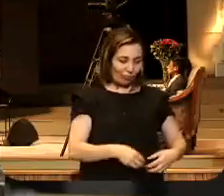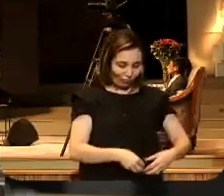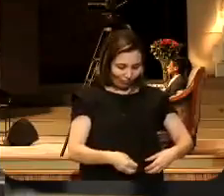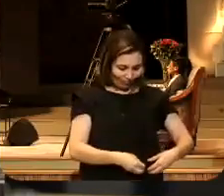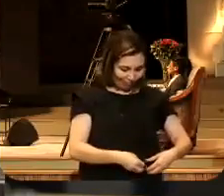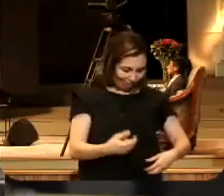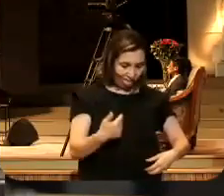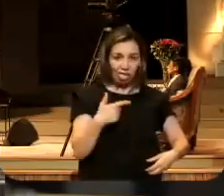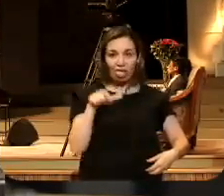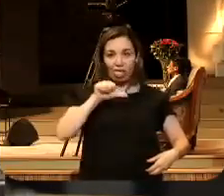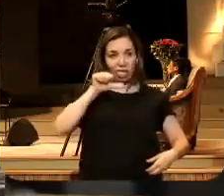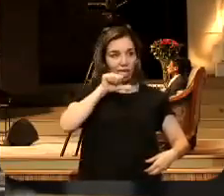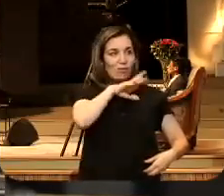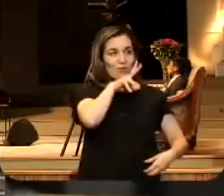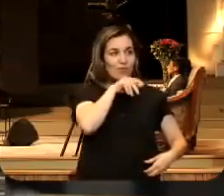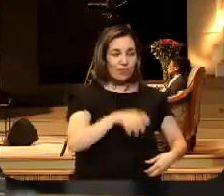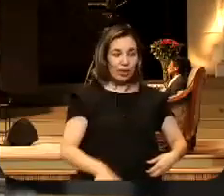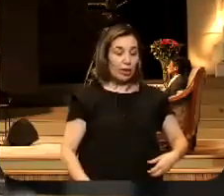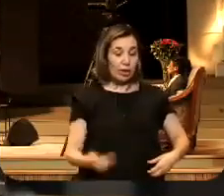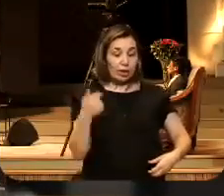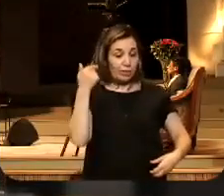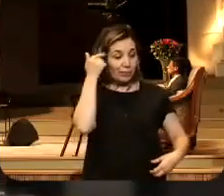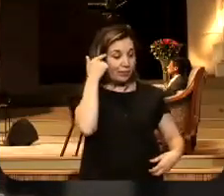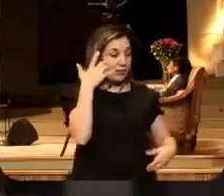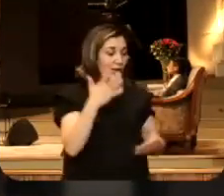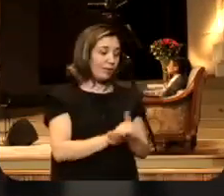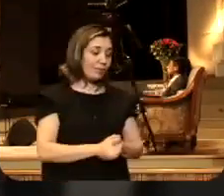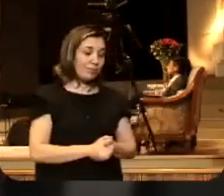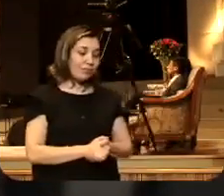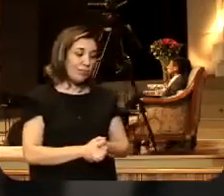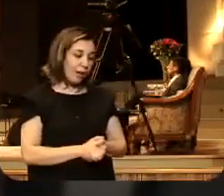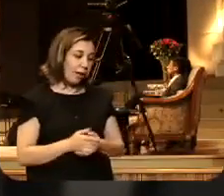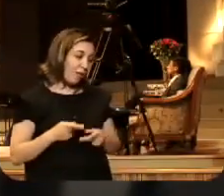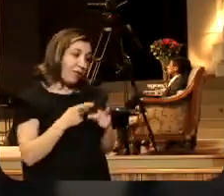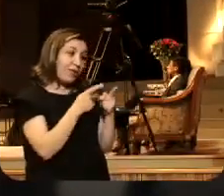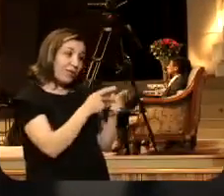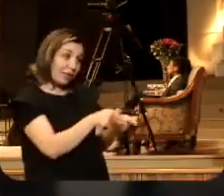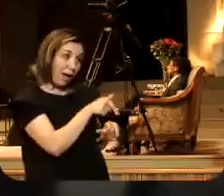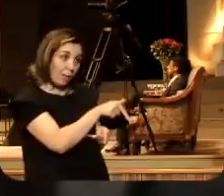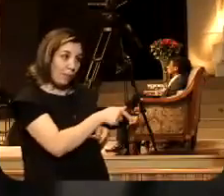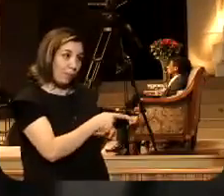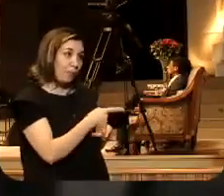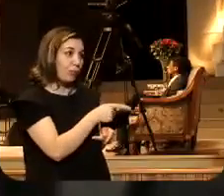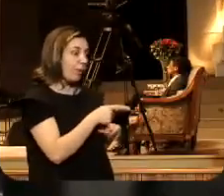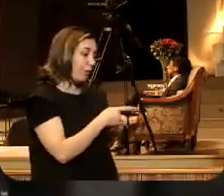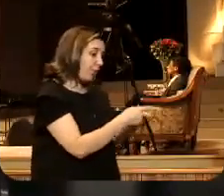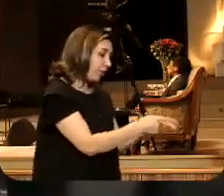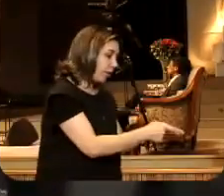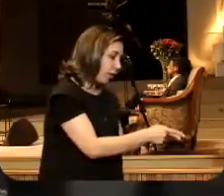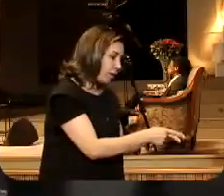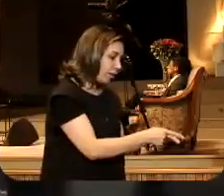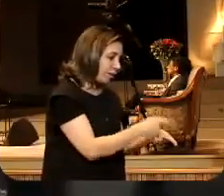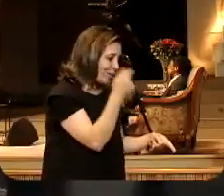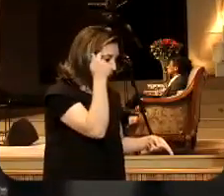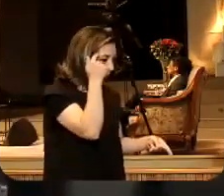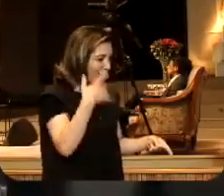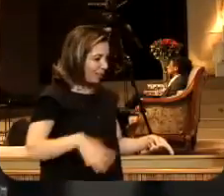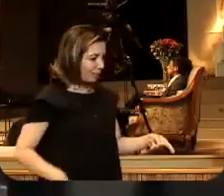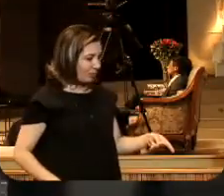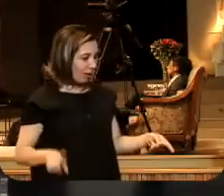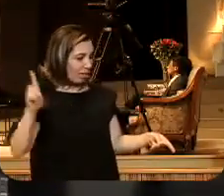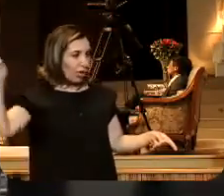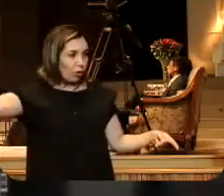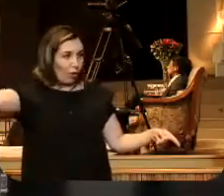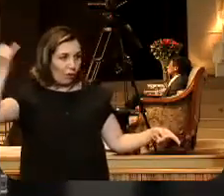quando eu cheguei, eu discerni que era para tirar o jaleco, porque na verdade Deus ia fazer